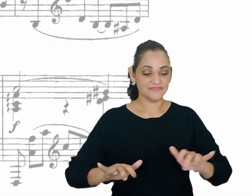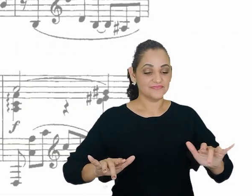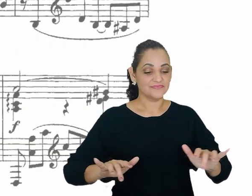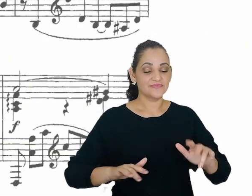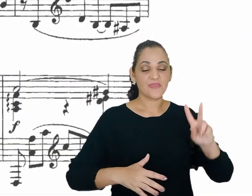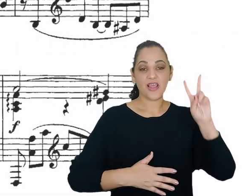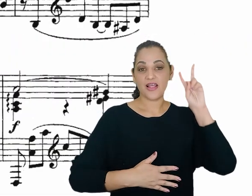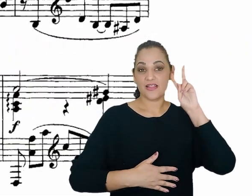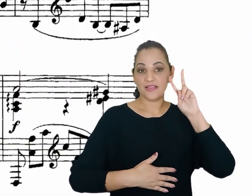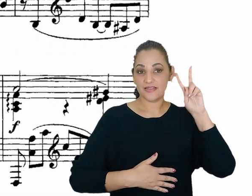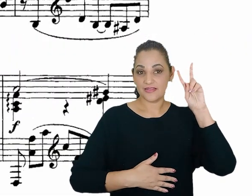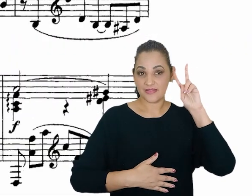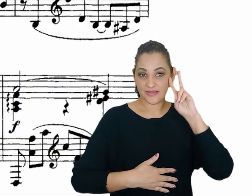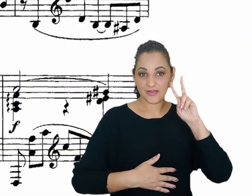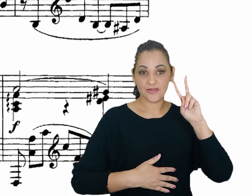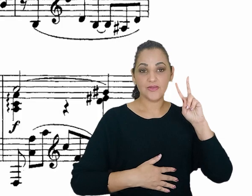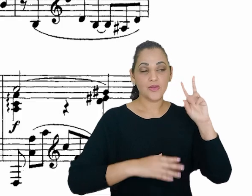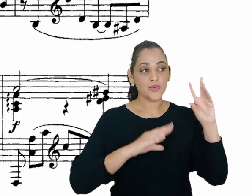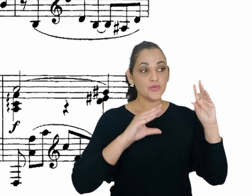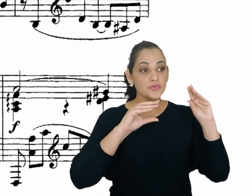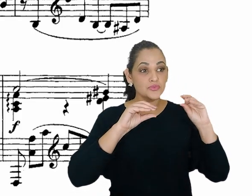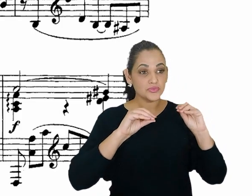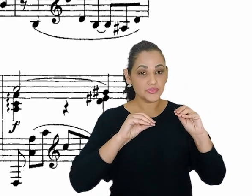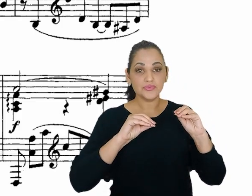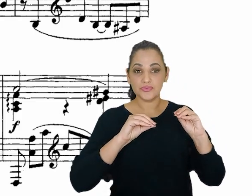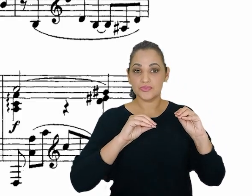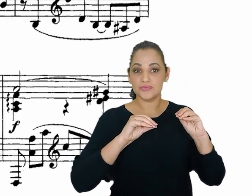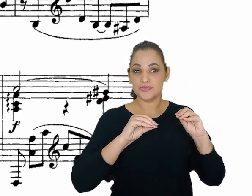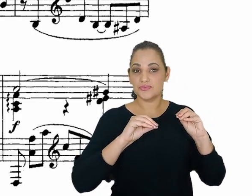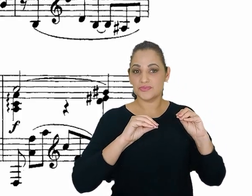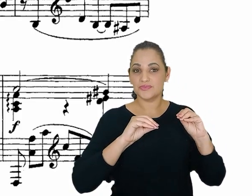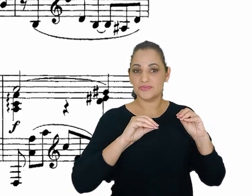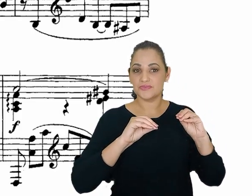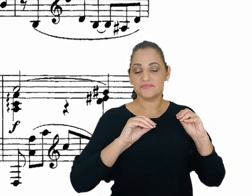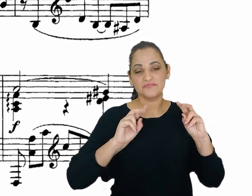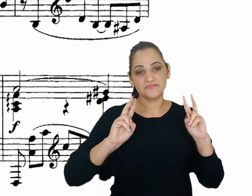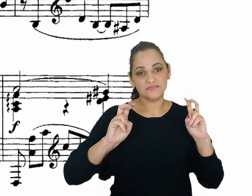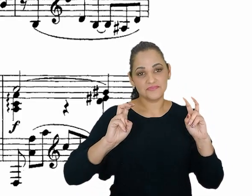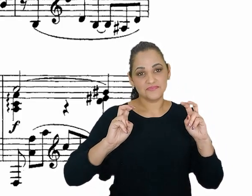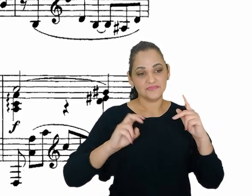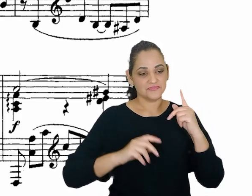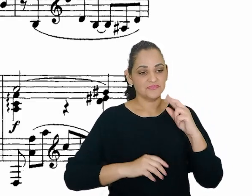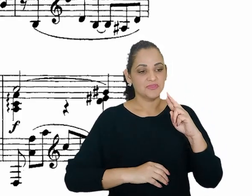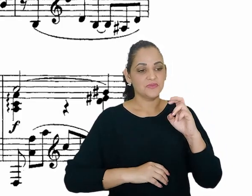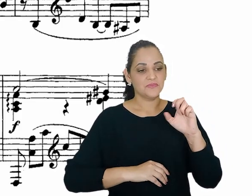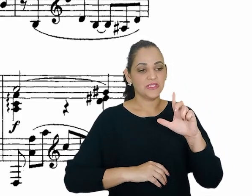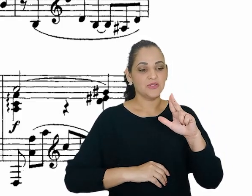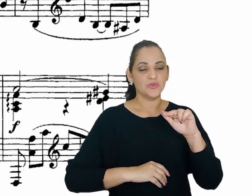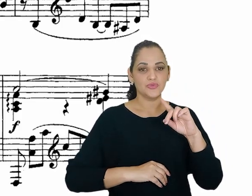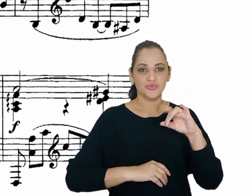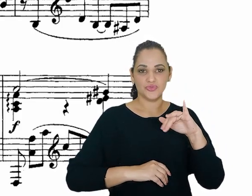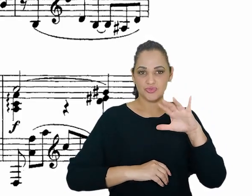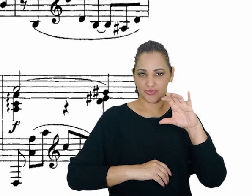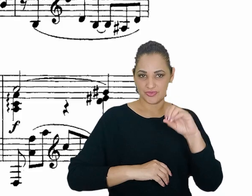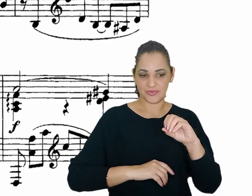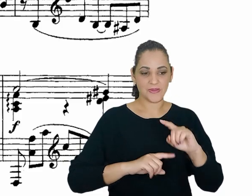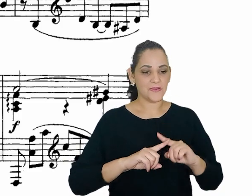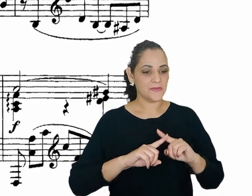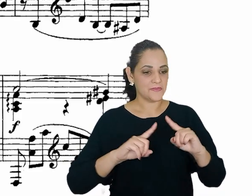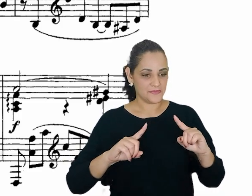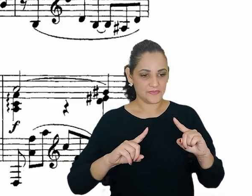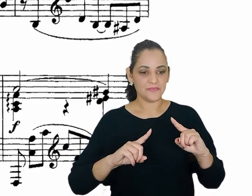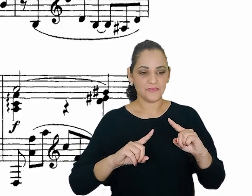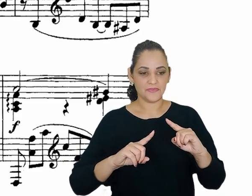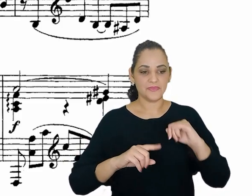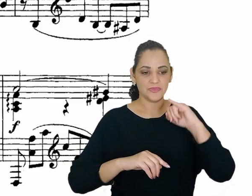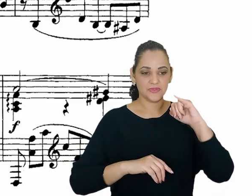Esta peça nos traz a lembrança de um noturno, embora sobre o título de prelúdio. Mas se comparado a Chopin,